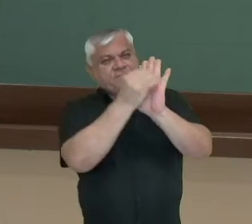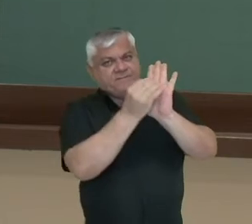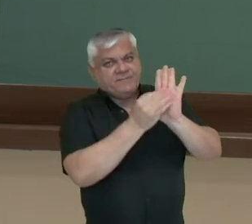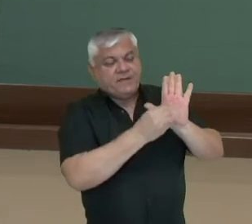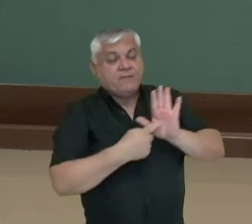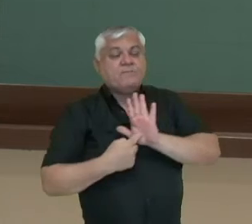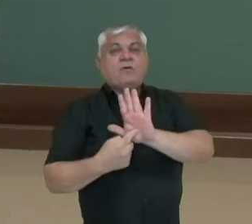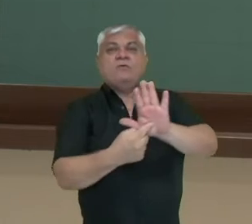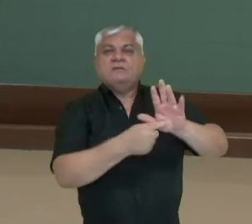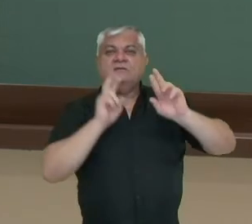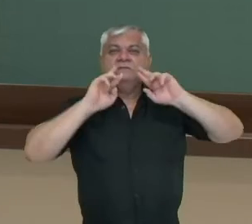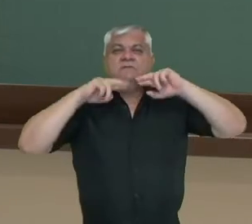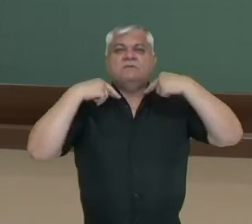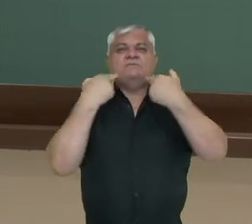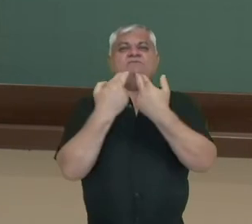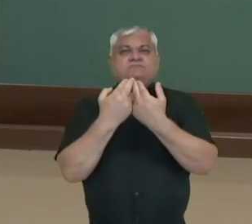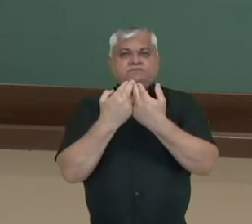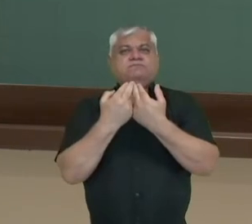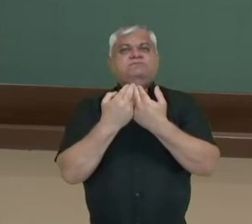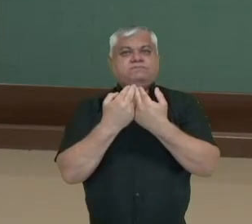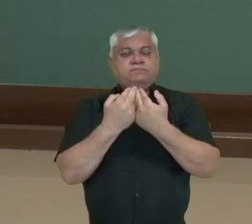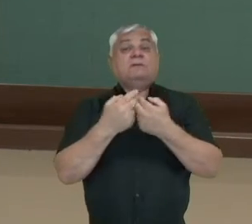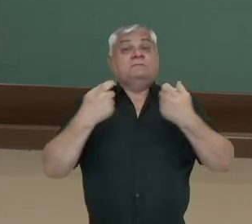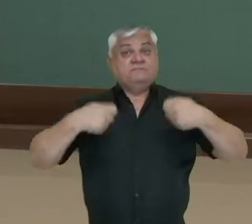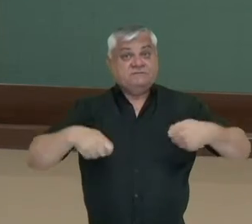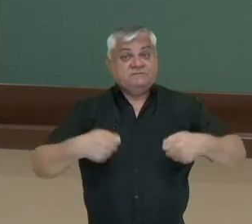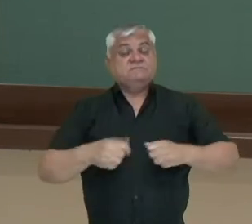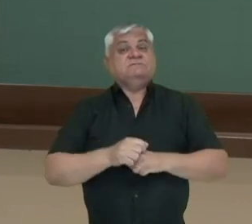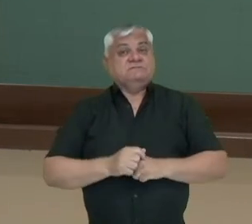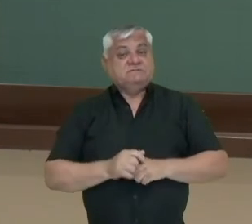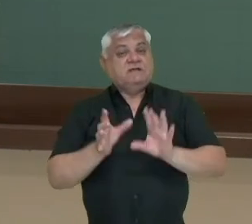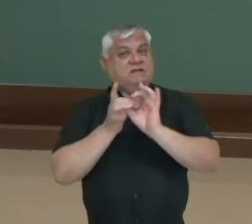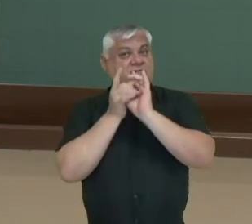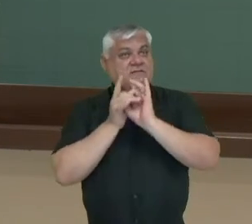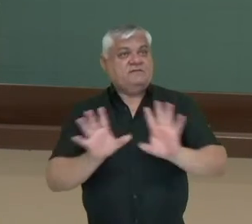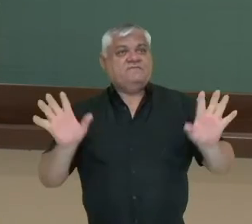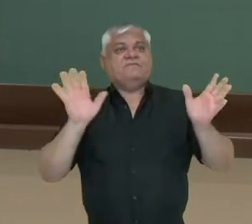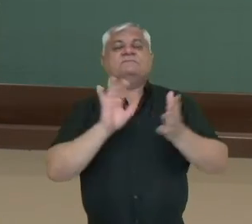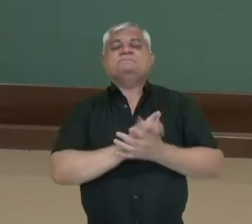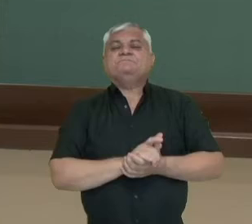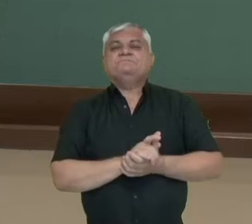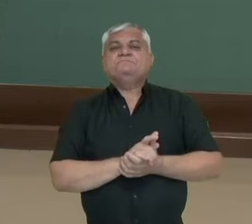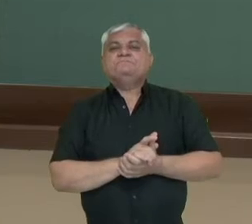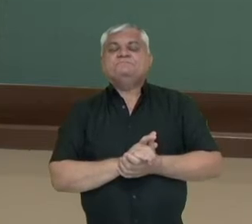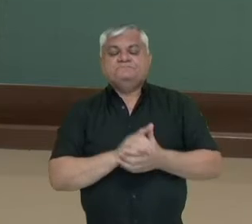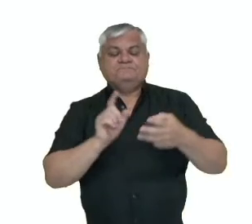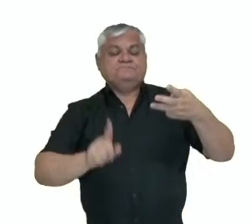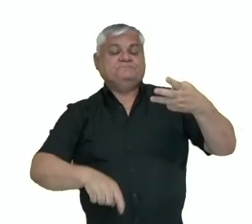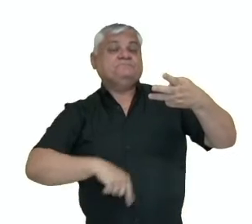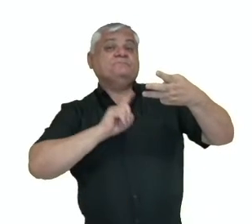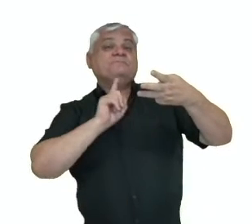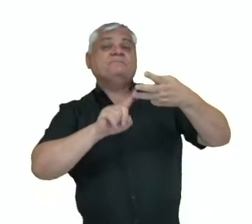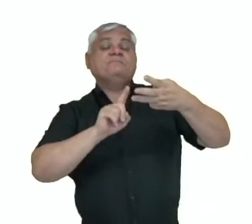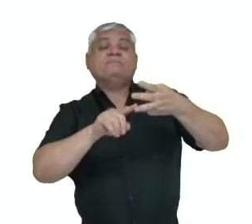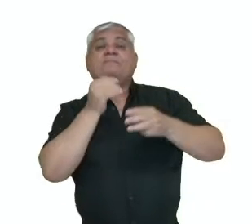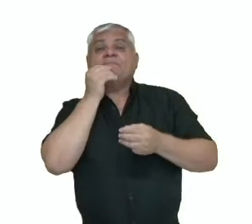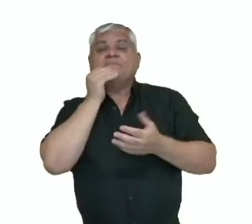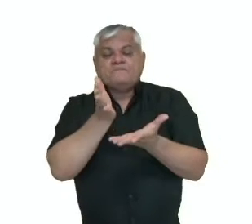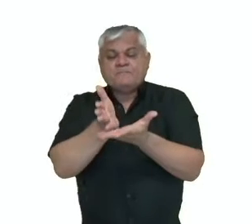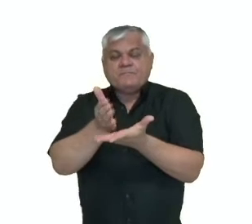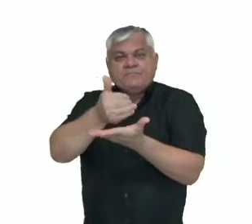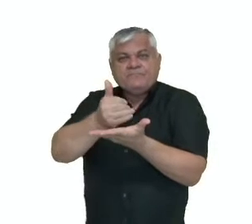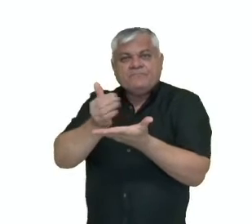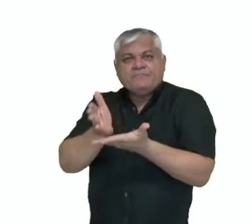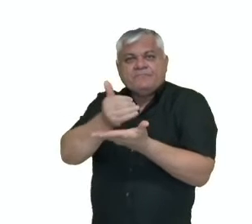os cooperados, né? E deve ter uma postura democrática. A participação econômica dos membros, ou